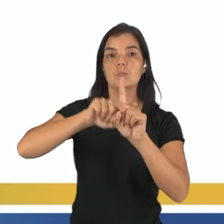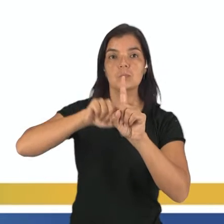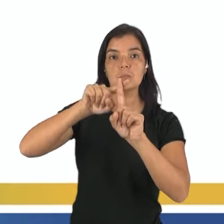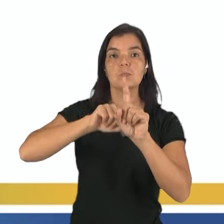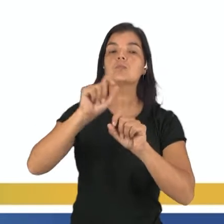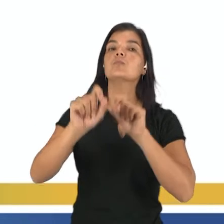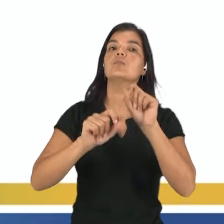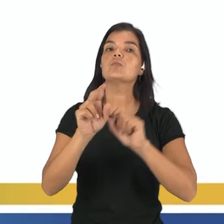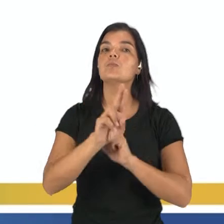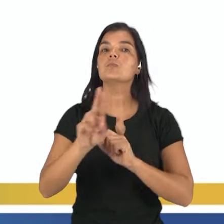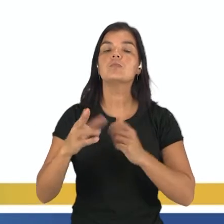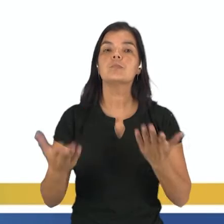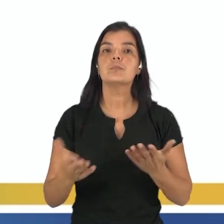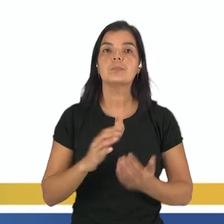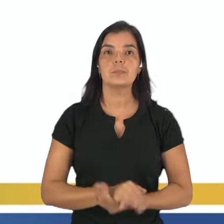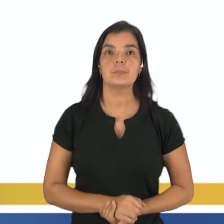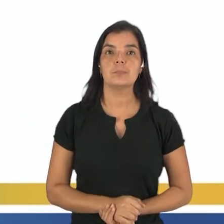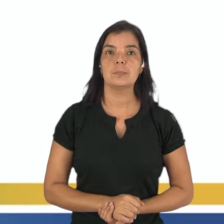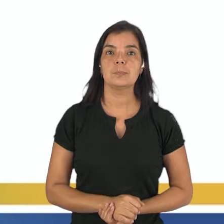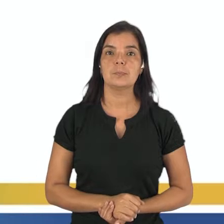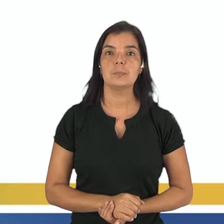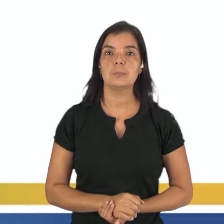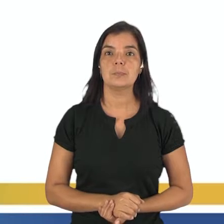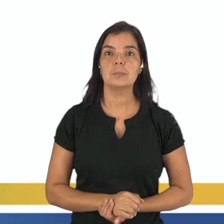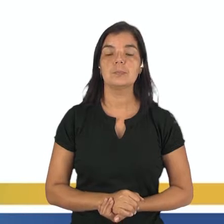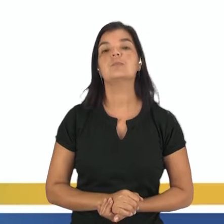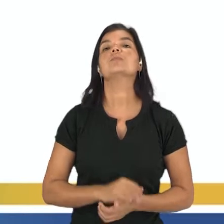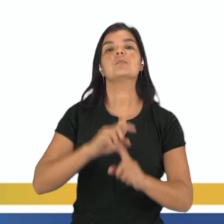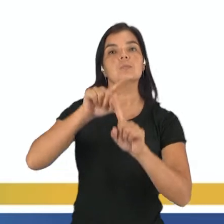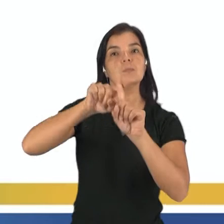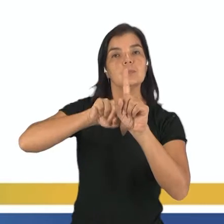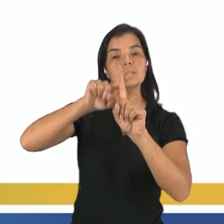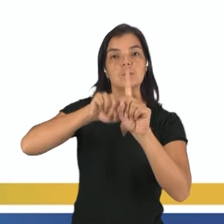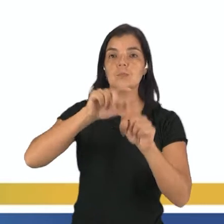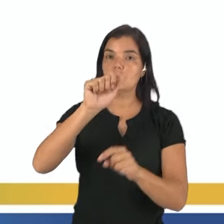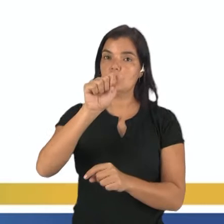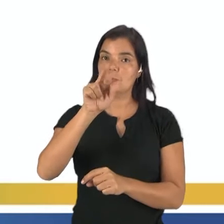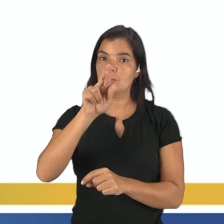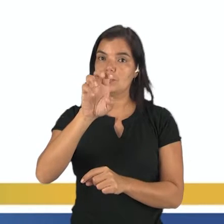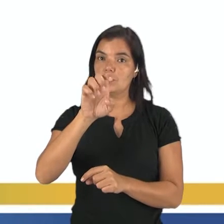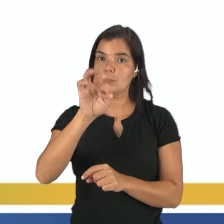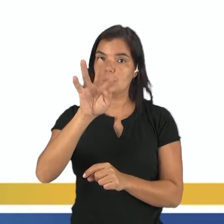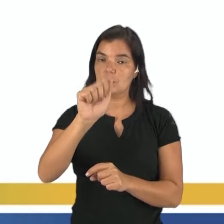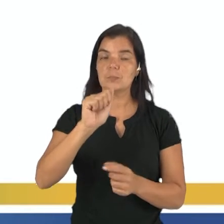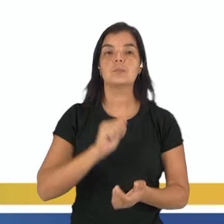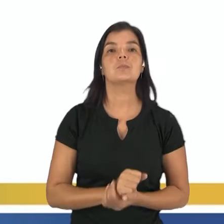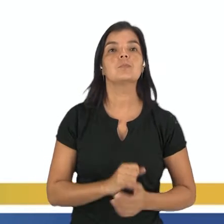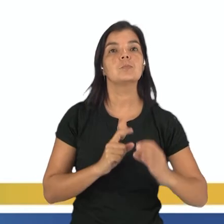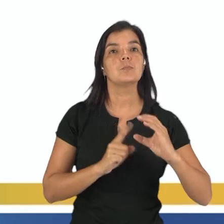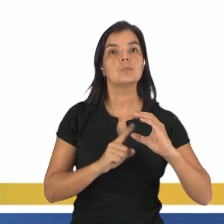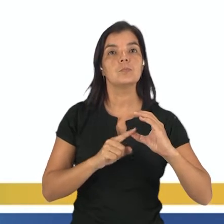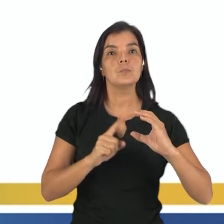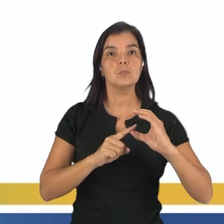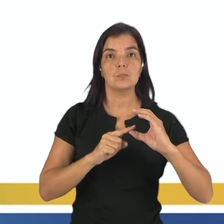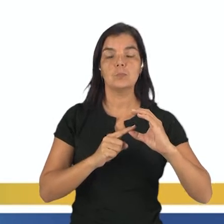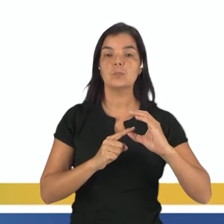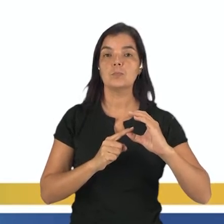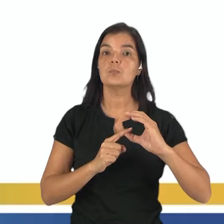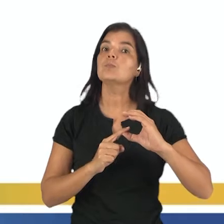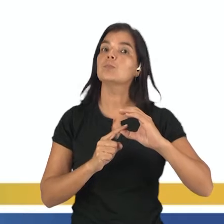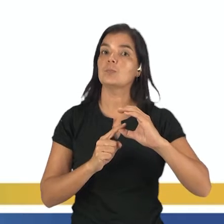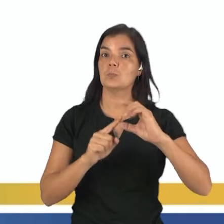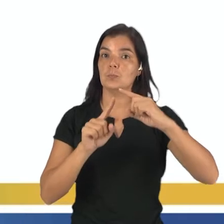encontro nós chamamos de quê, pessoal? De aresta, beleza? Letra C. O ponto